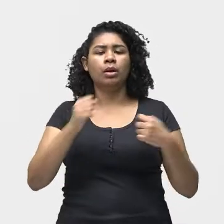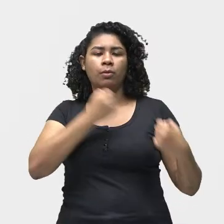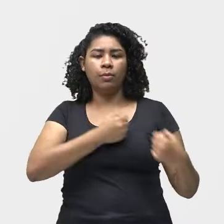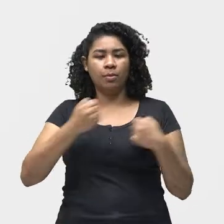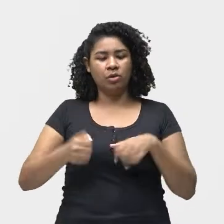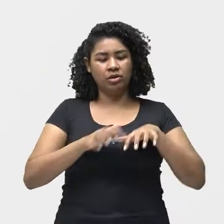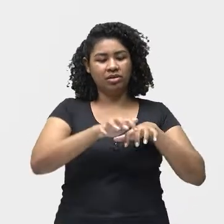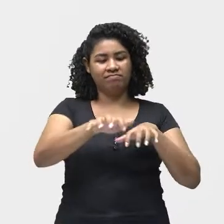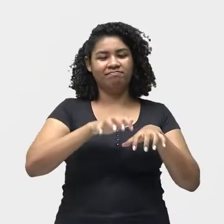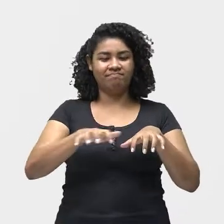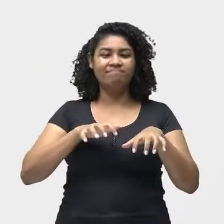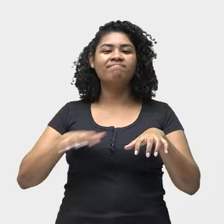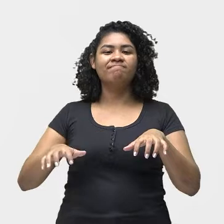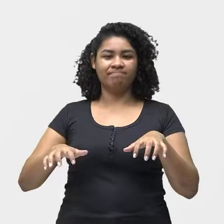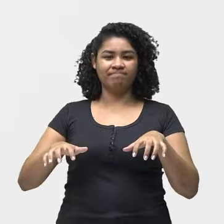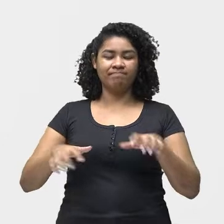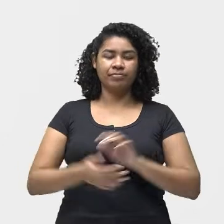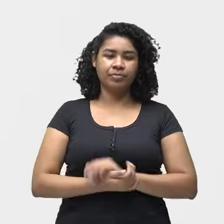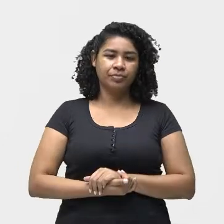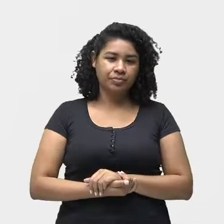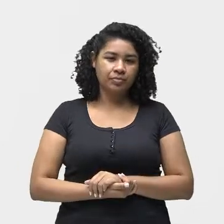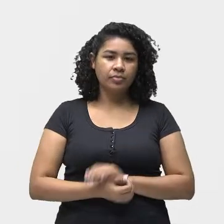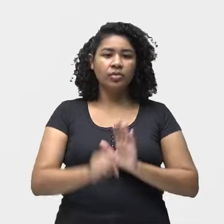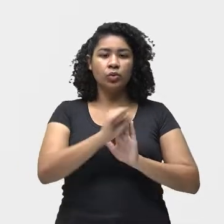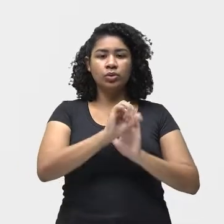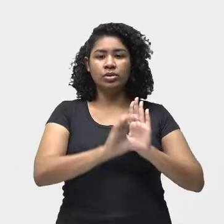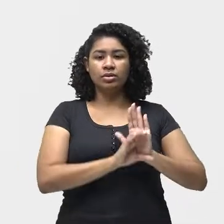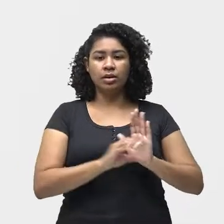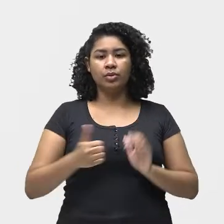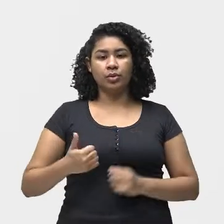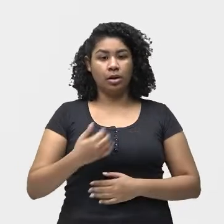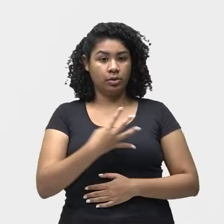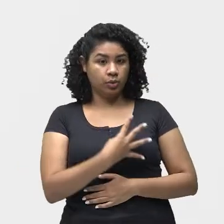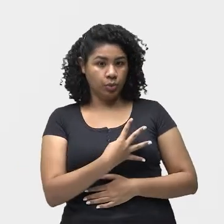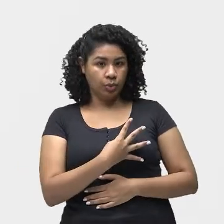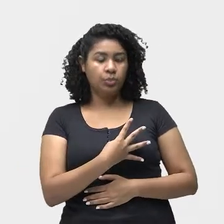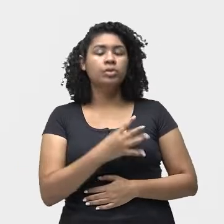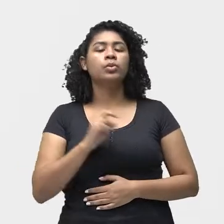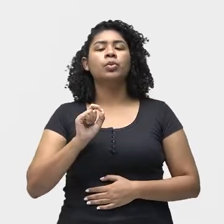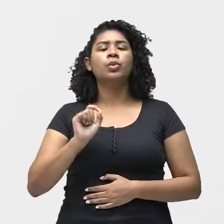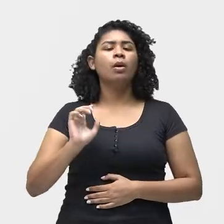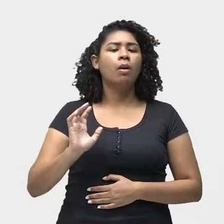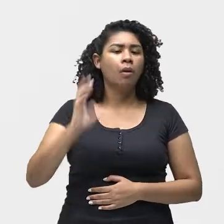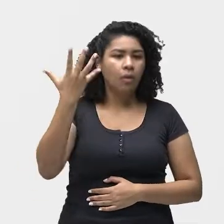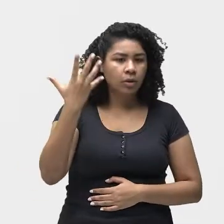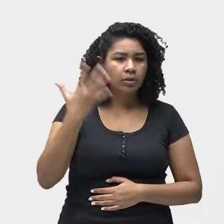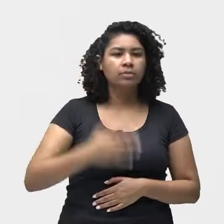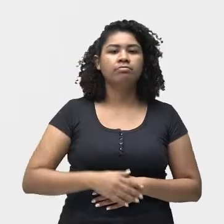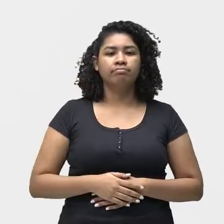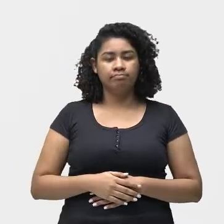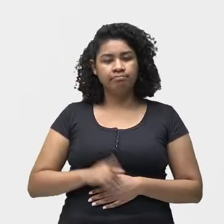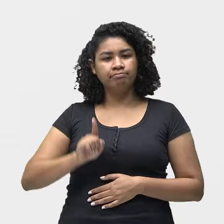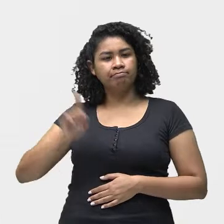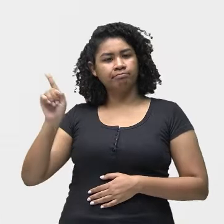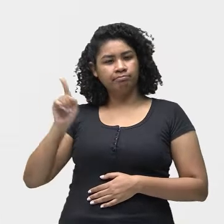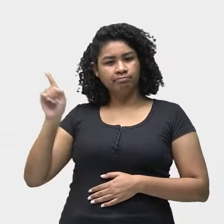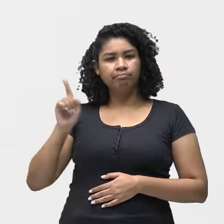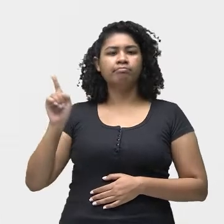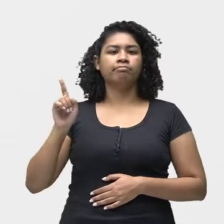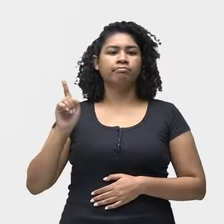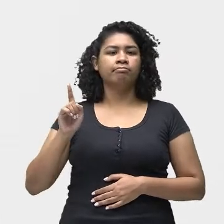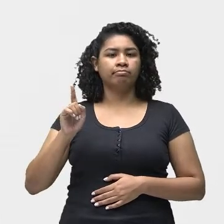durante o período. No século XIV, porém, este sistema afundou em uma